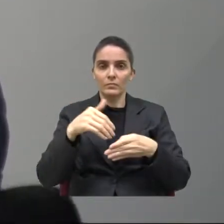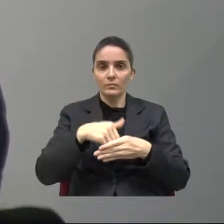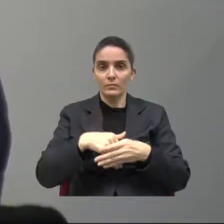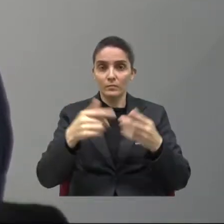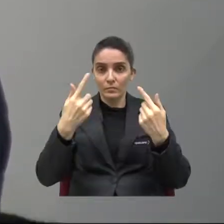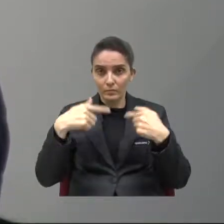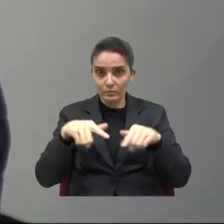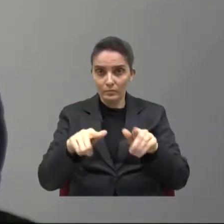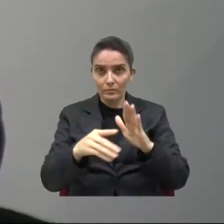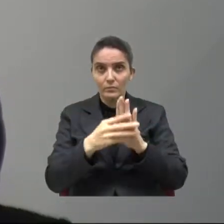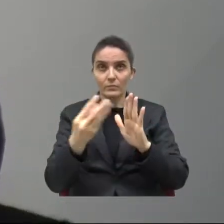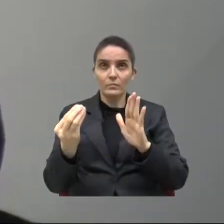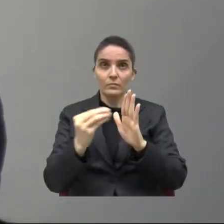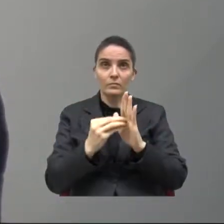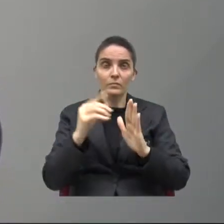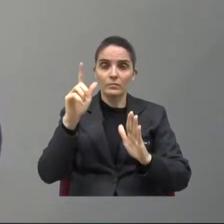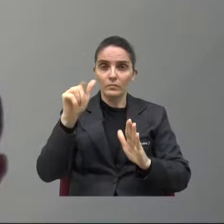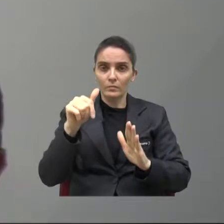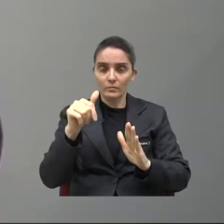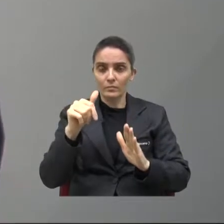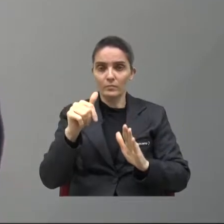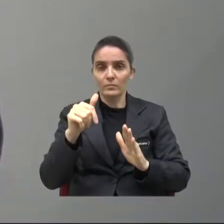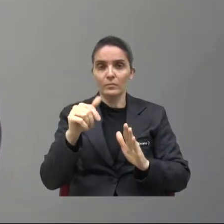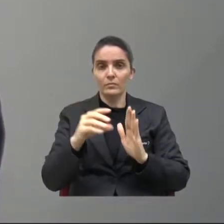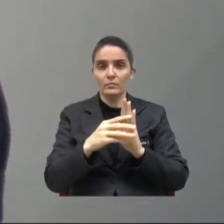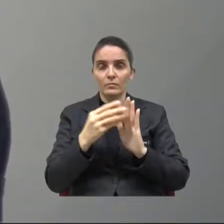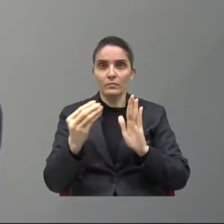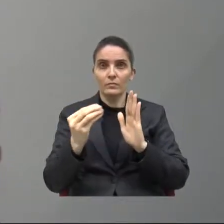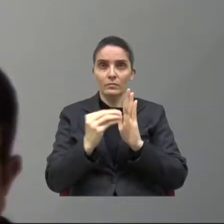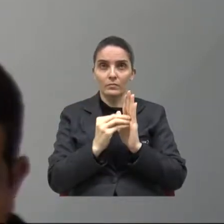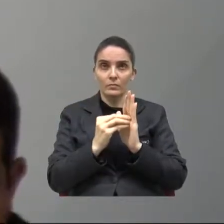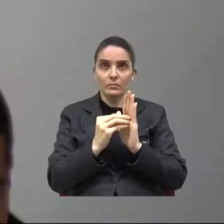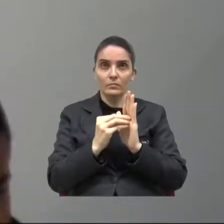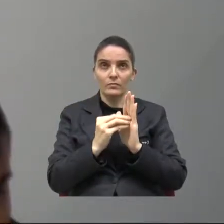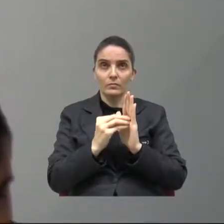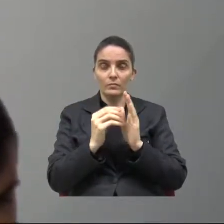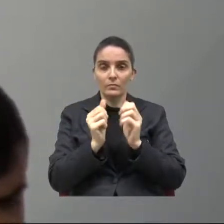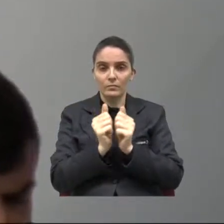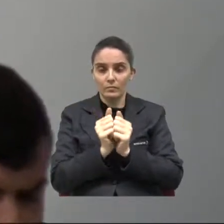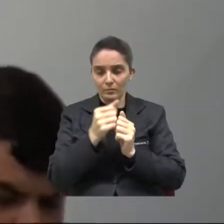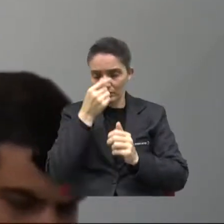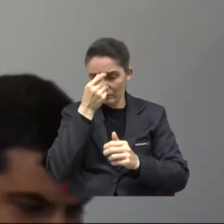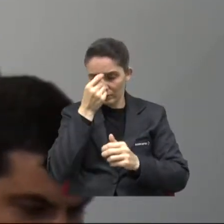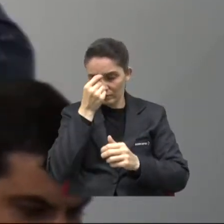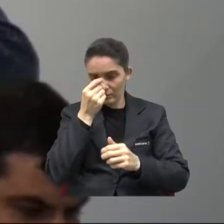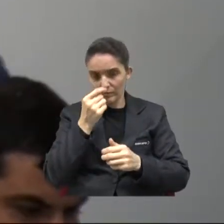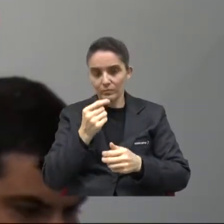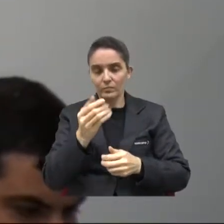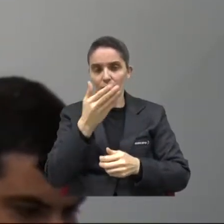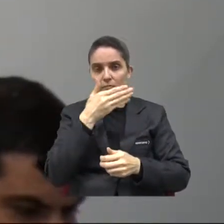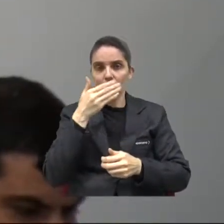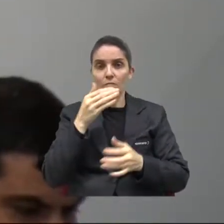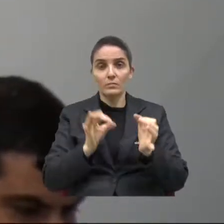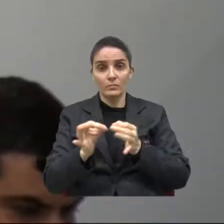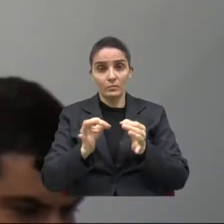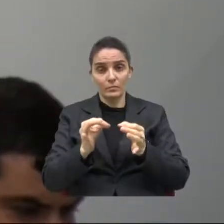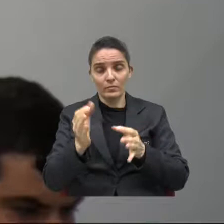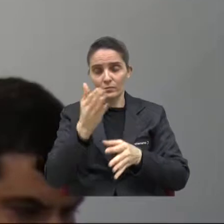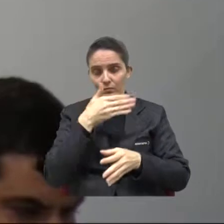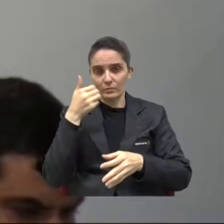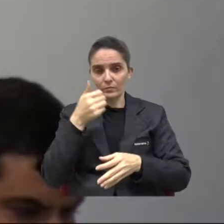emenda nesse momento, depois essa outra emenda, que o Cleiton também assinou junto comigo, para que possamos o projeto tramitar de